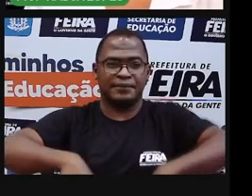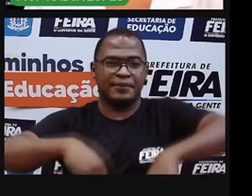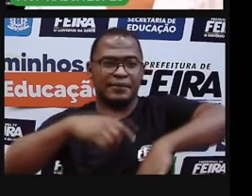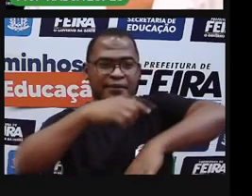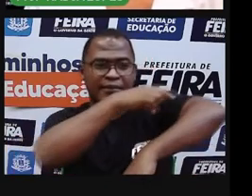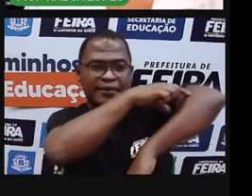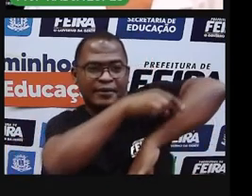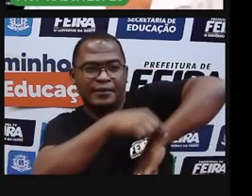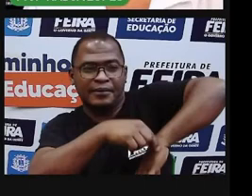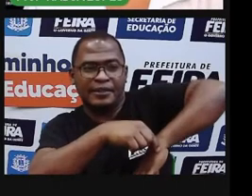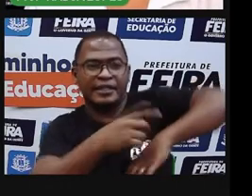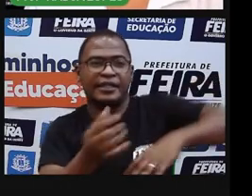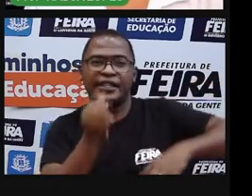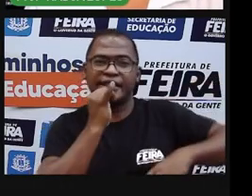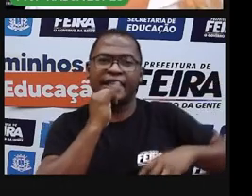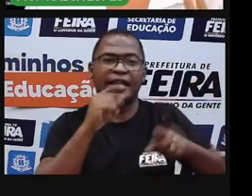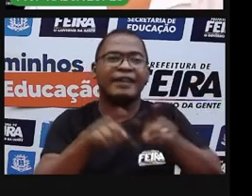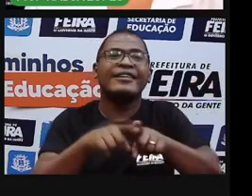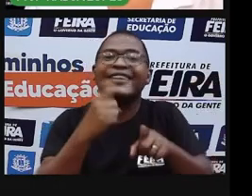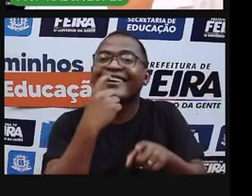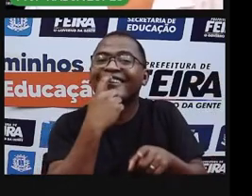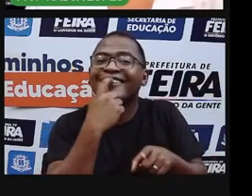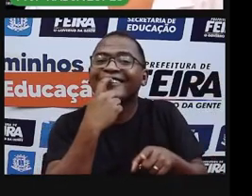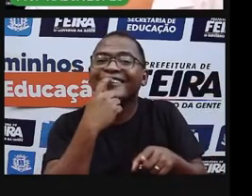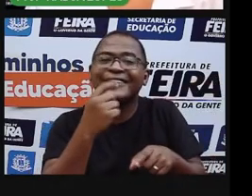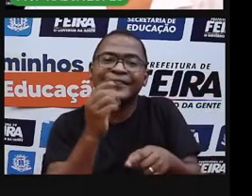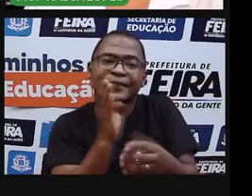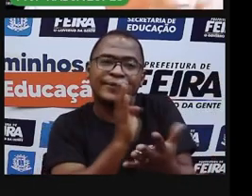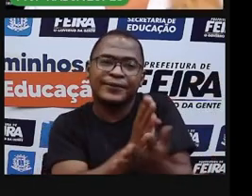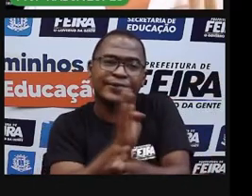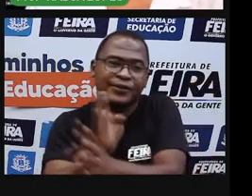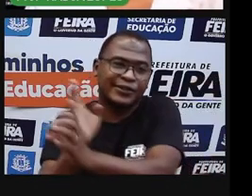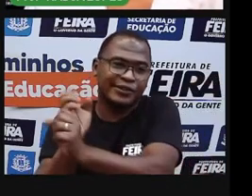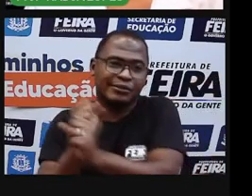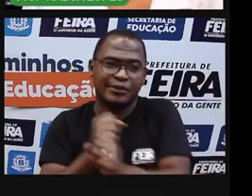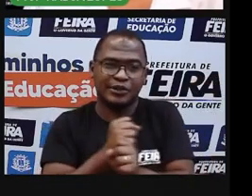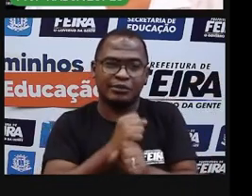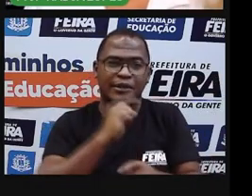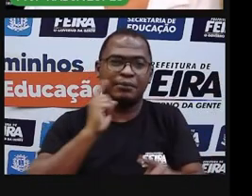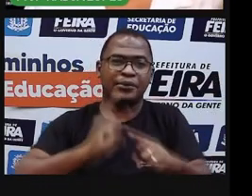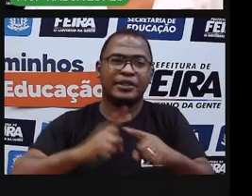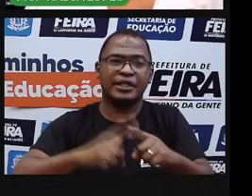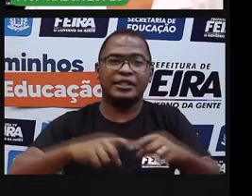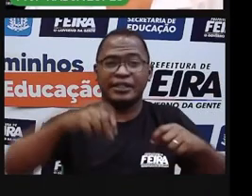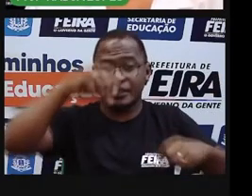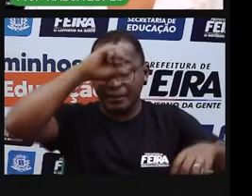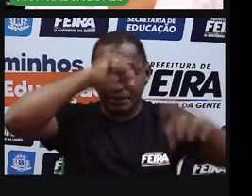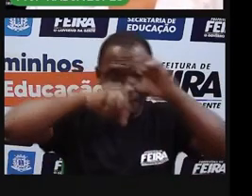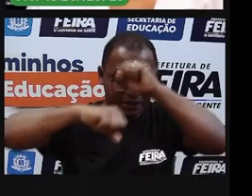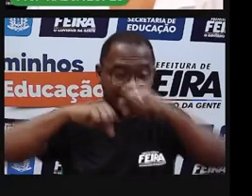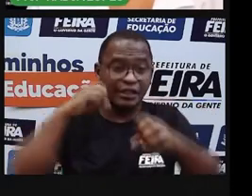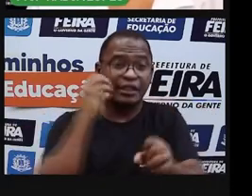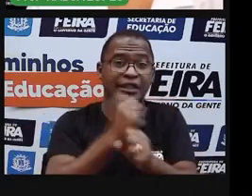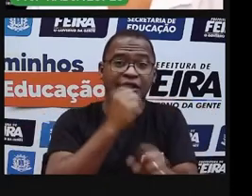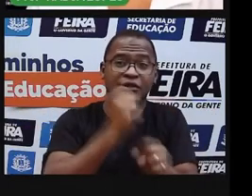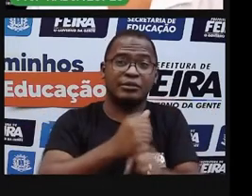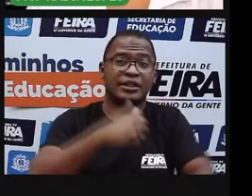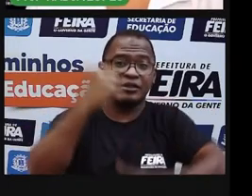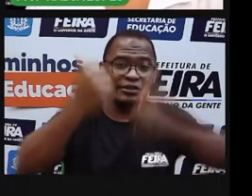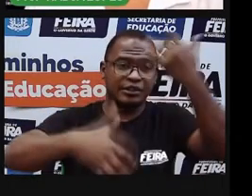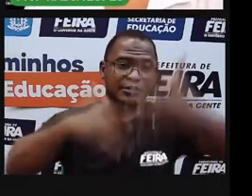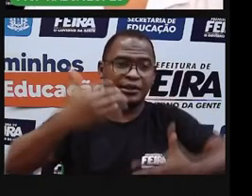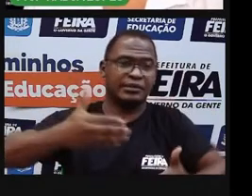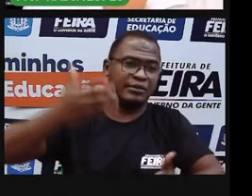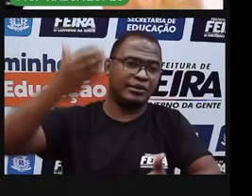a verdade com essa nesta cidade é de que as pessoas tinham de contar os objetos as suas coisas da gente abrir um pouco dessa história natural